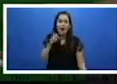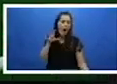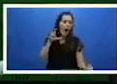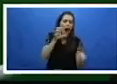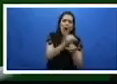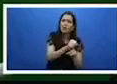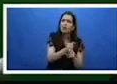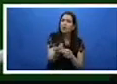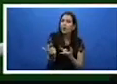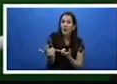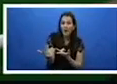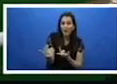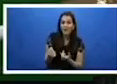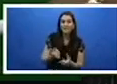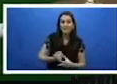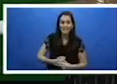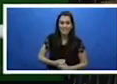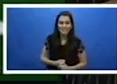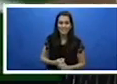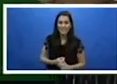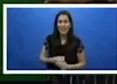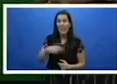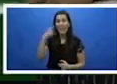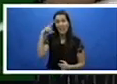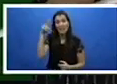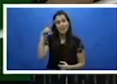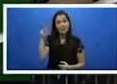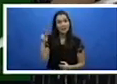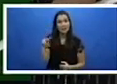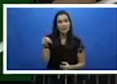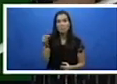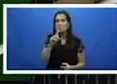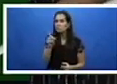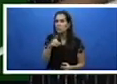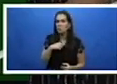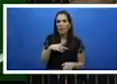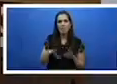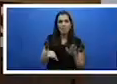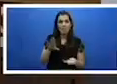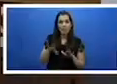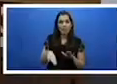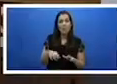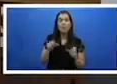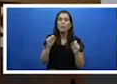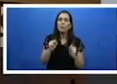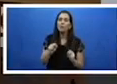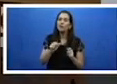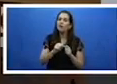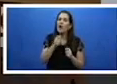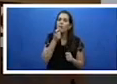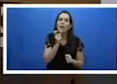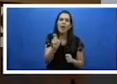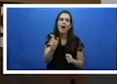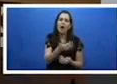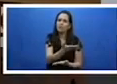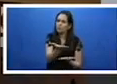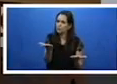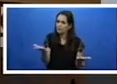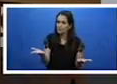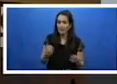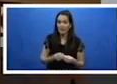devorou o burro, tá, crianças? Lembrando que se não der tempo, vocês podem fazer com as palavrinhas de vocês,